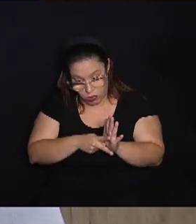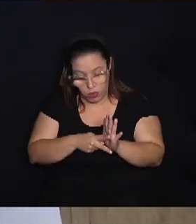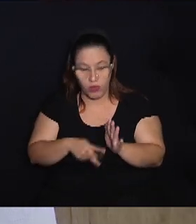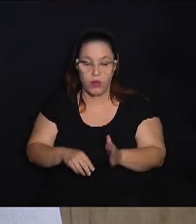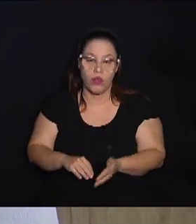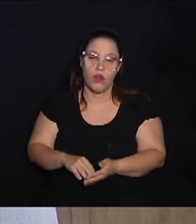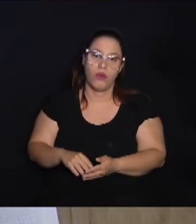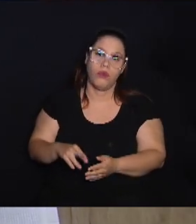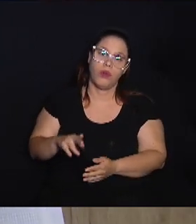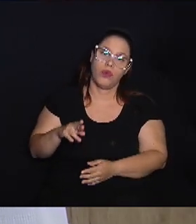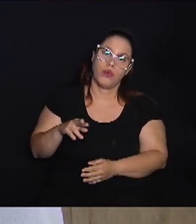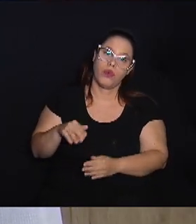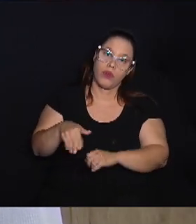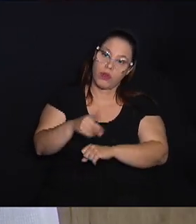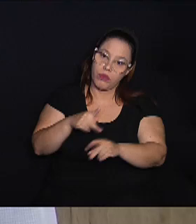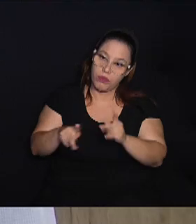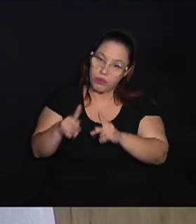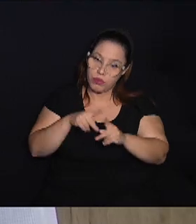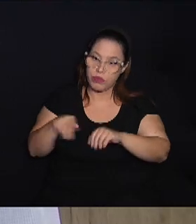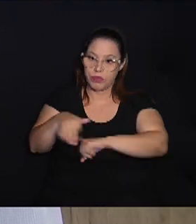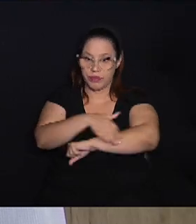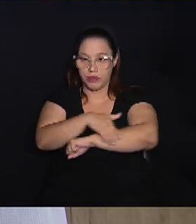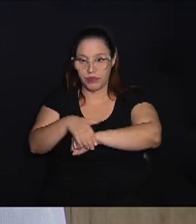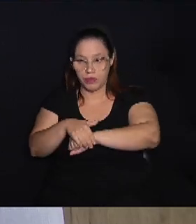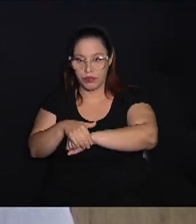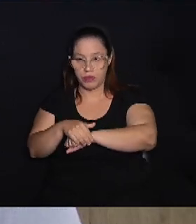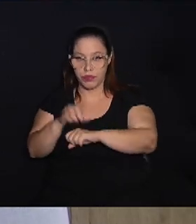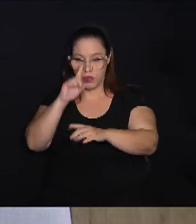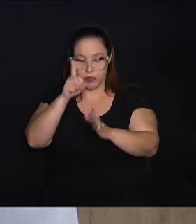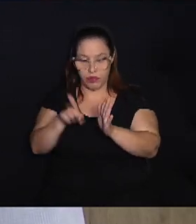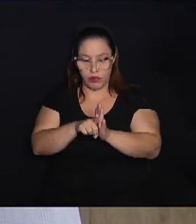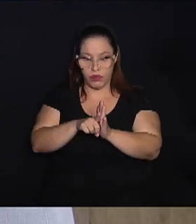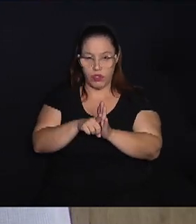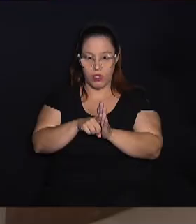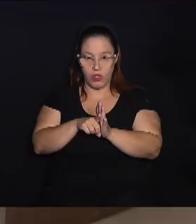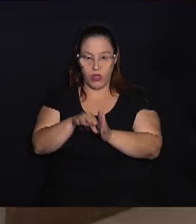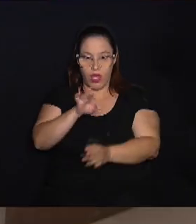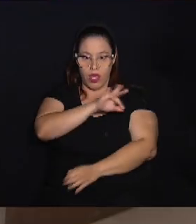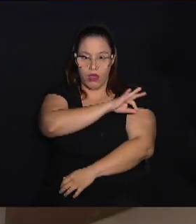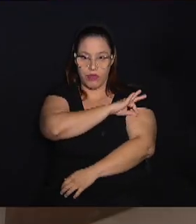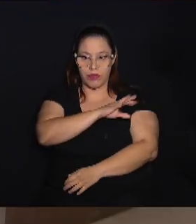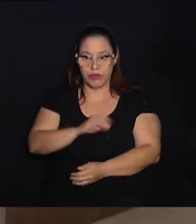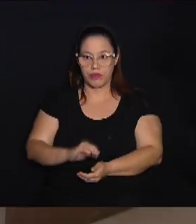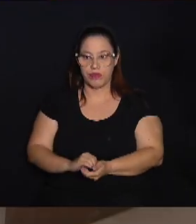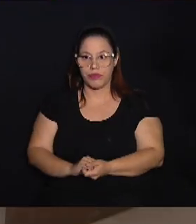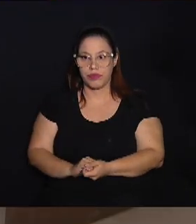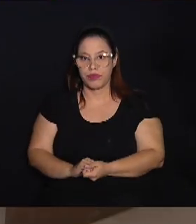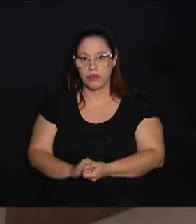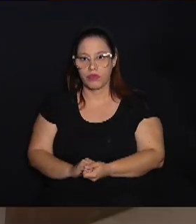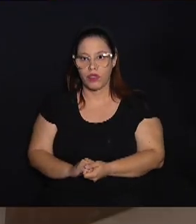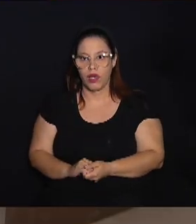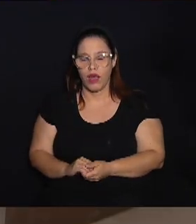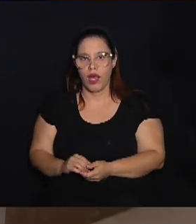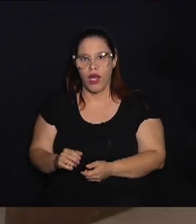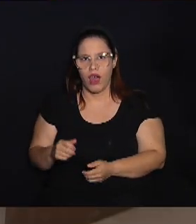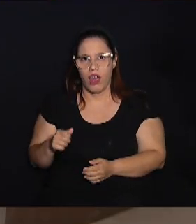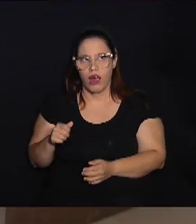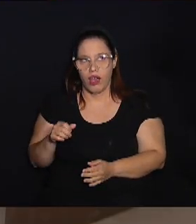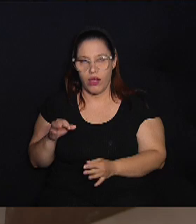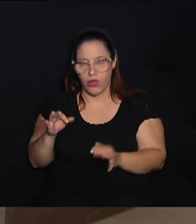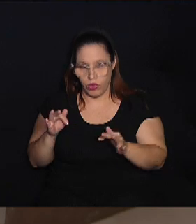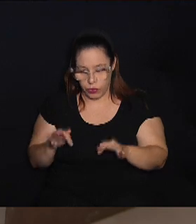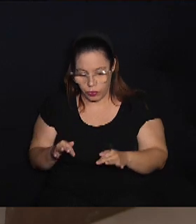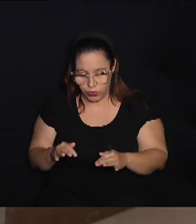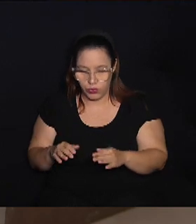tudo. E o diagnóstico que a gente chegou é que a estrutura municipal deixa muito a desejar. A última reunião da comissão, ocorrida no final de